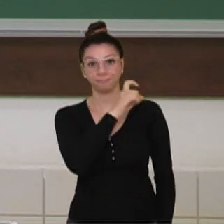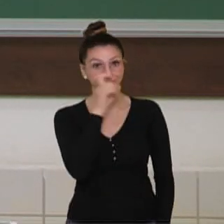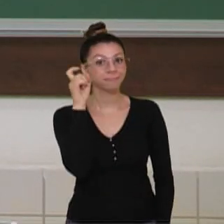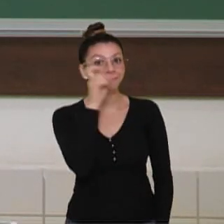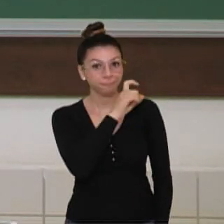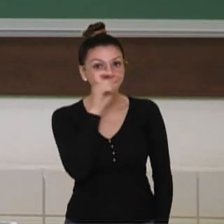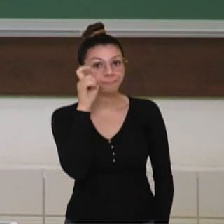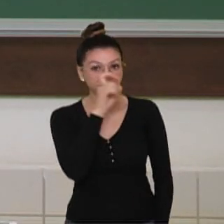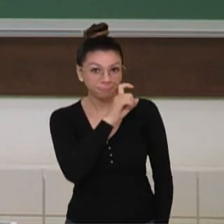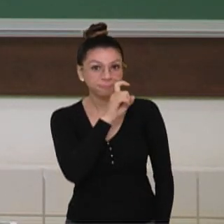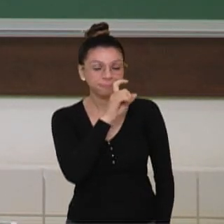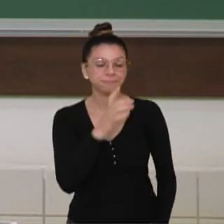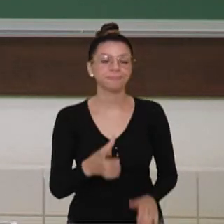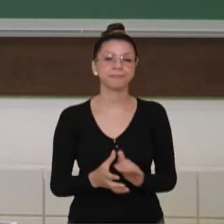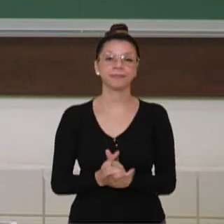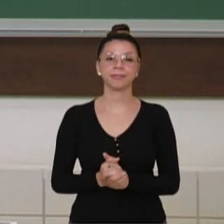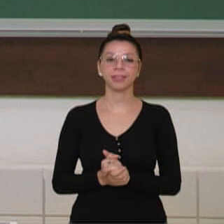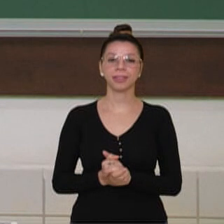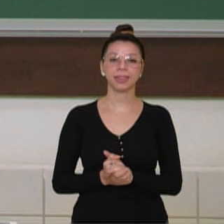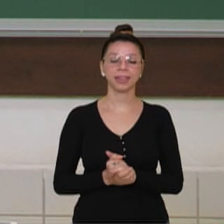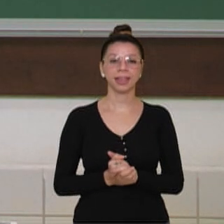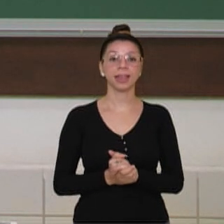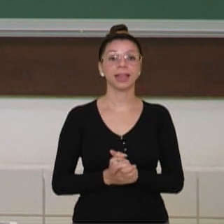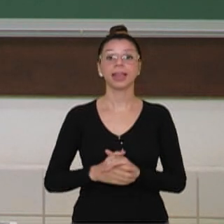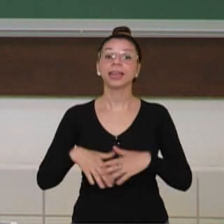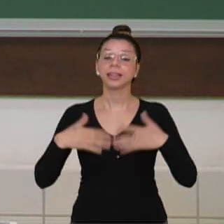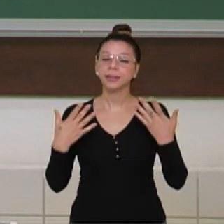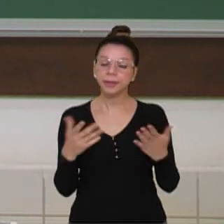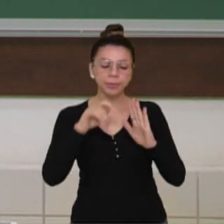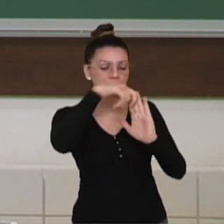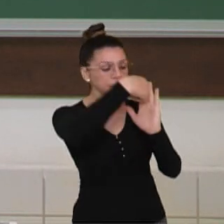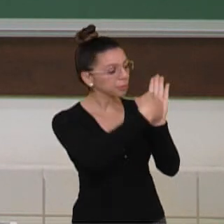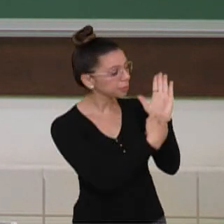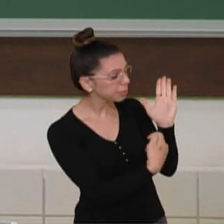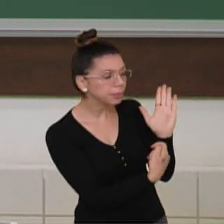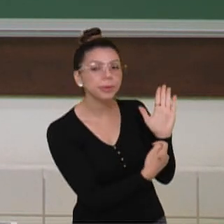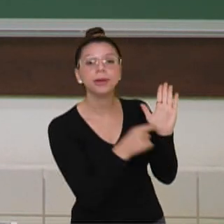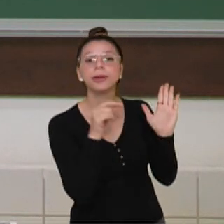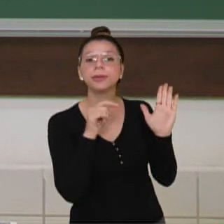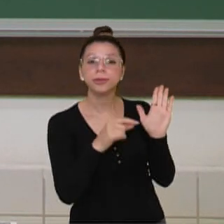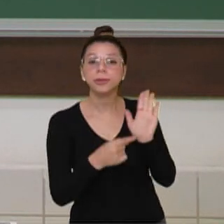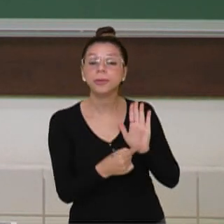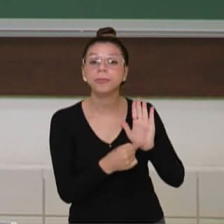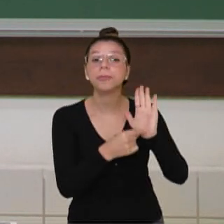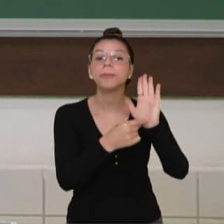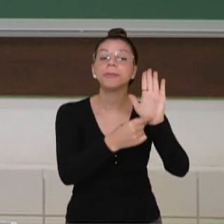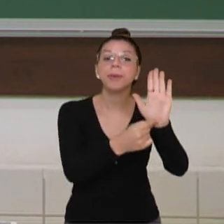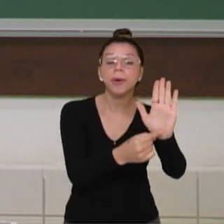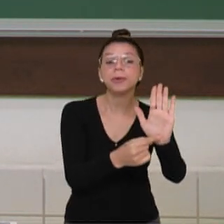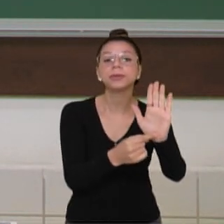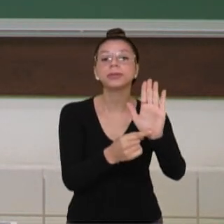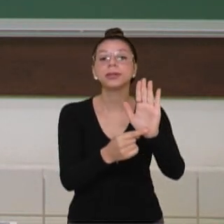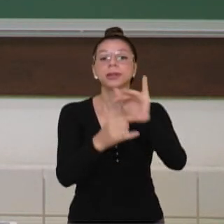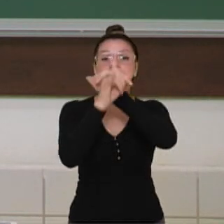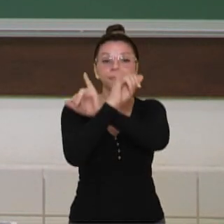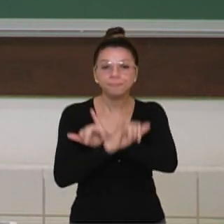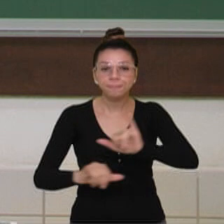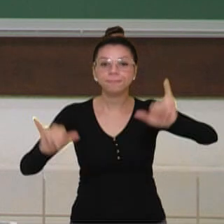é? Então nós vamos falar de um texto que retrata bem sobre fake news.